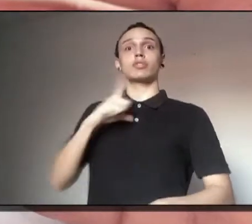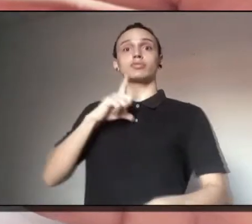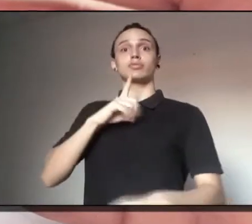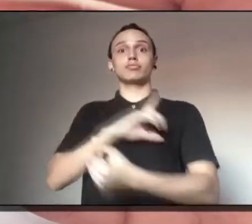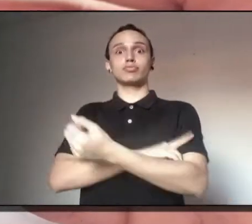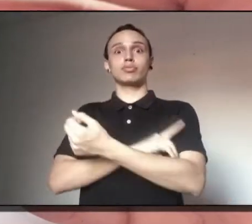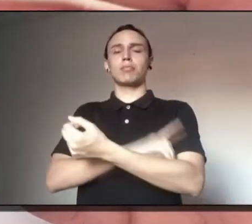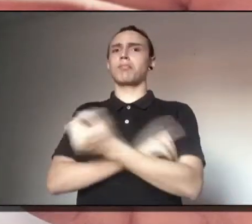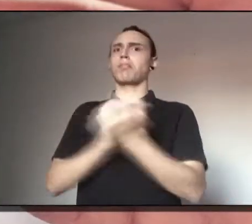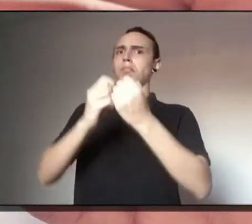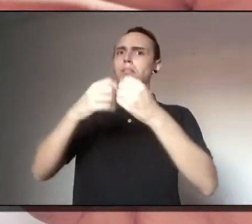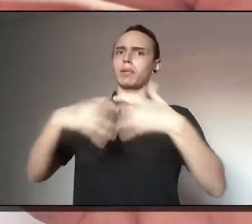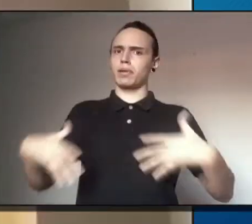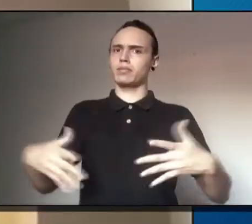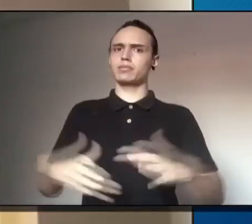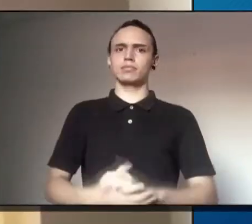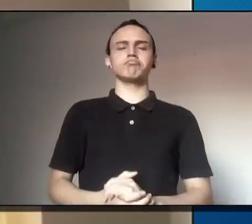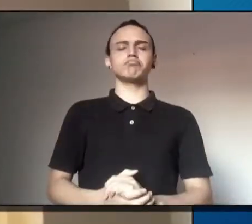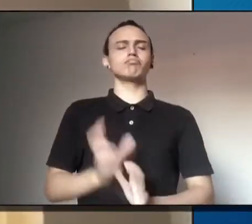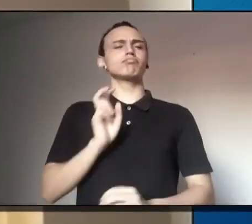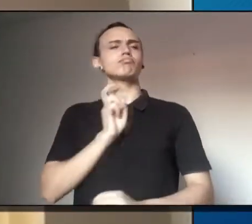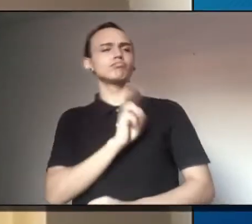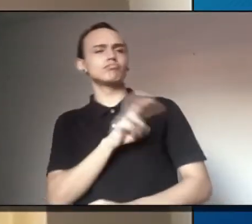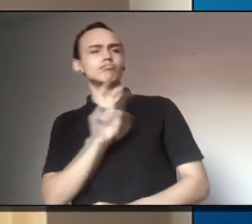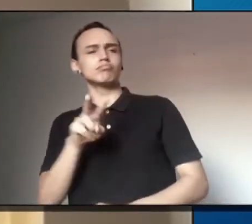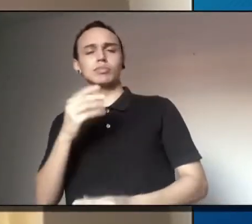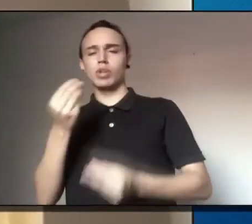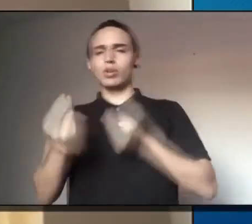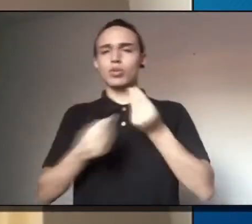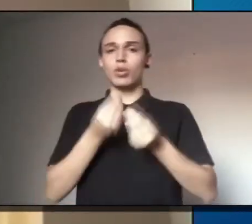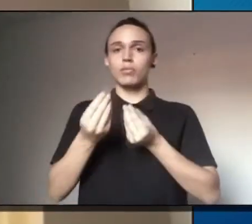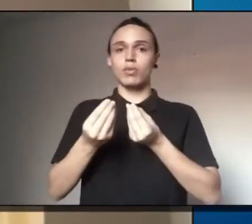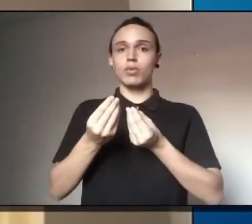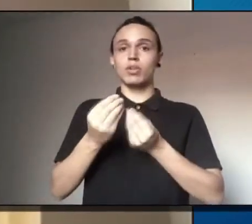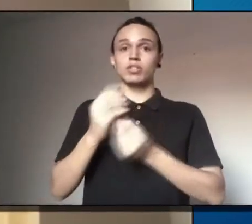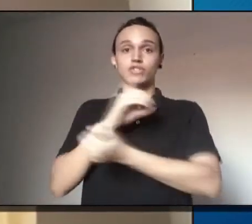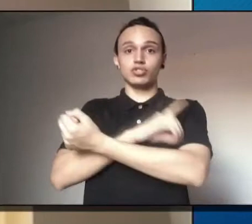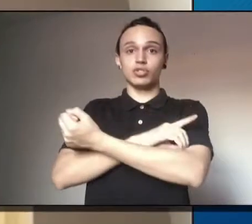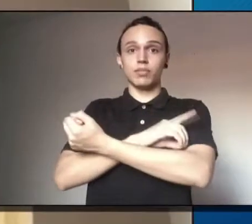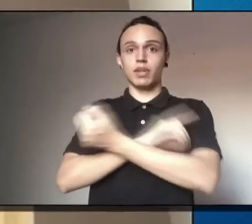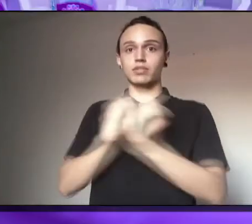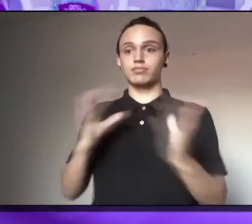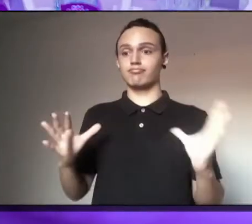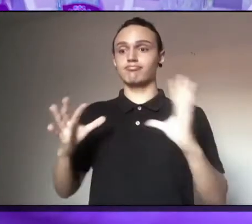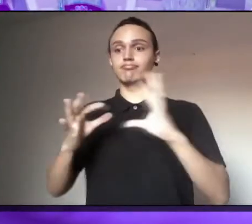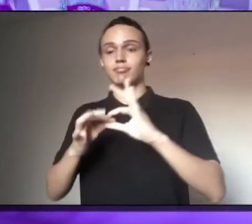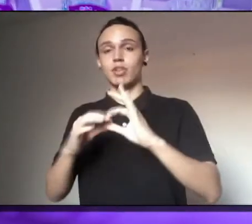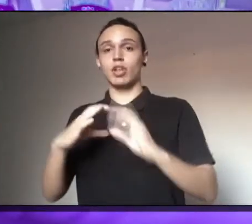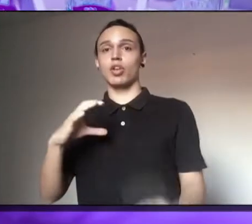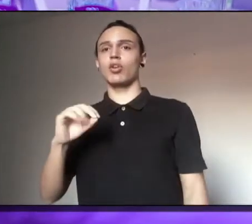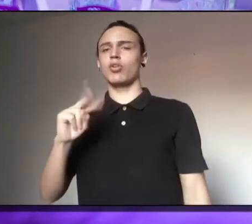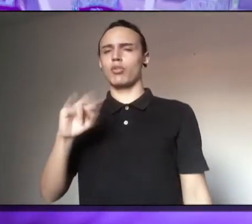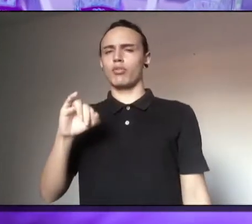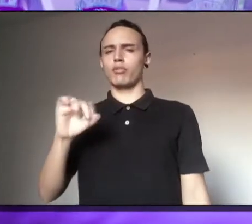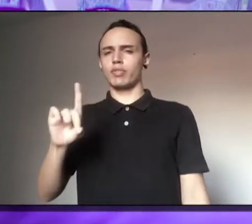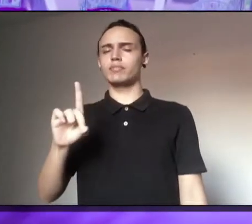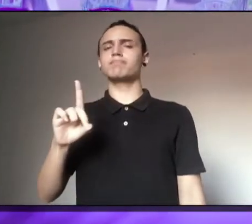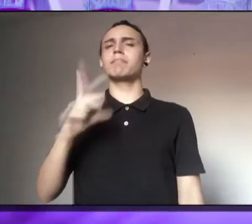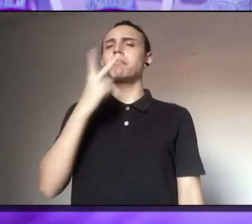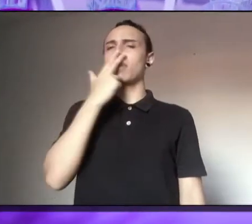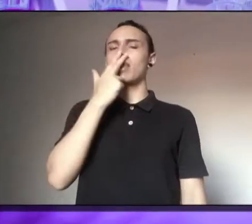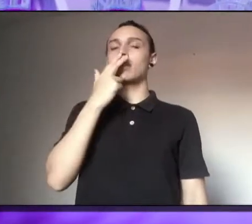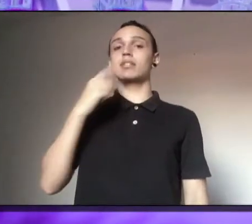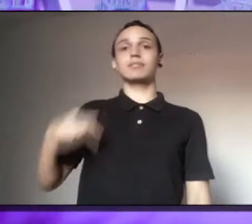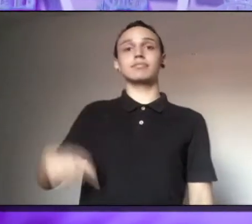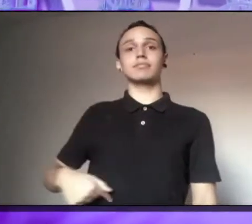O que a gente tem observado da relação do Covid com o diabetes é que parece que há algumas células do